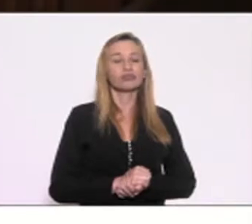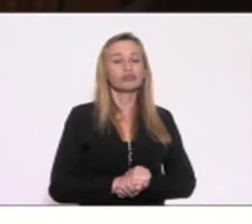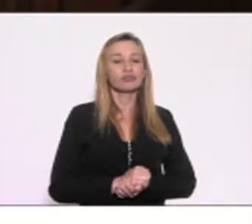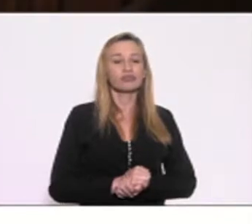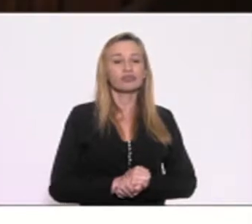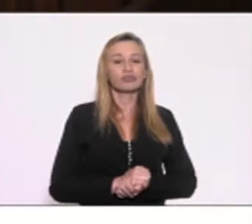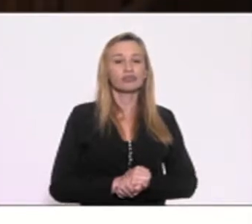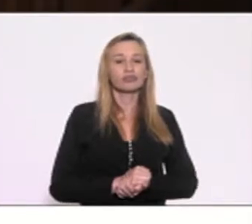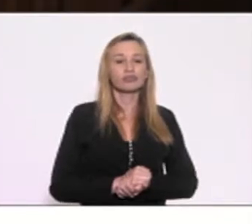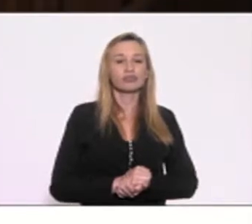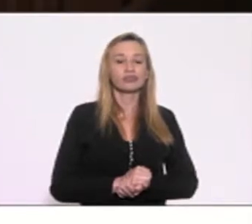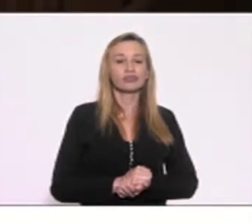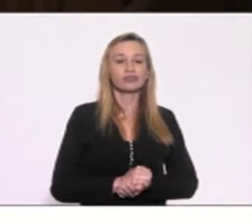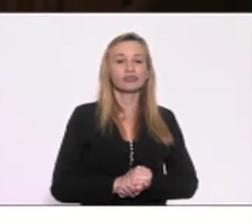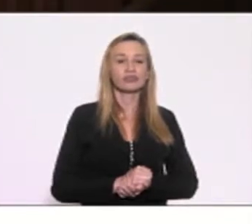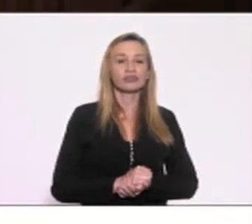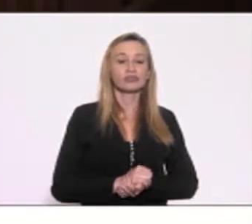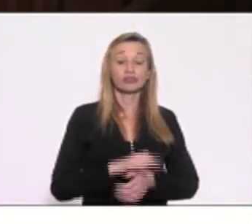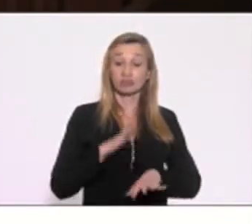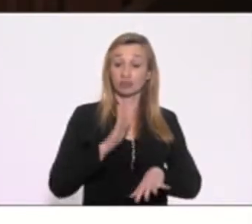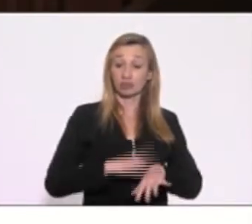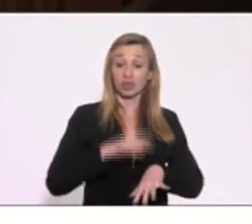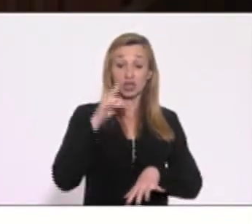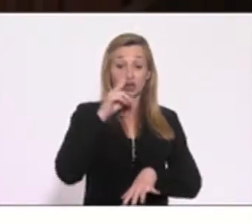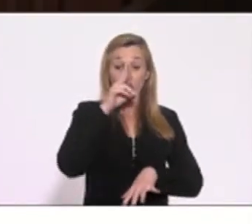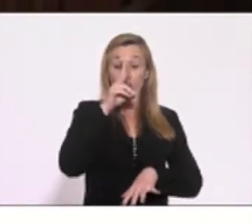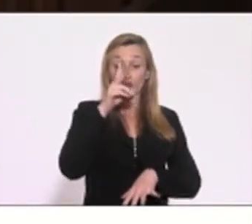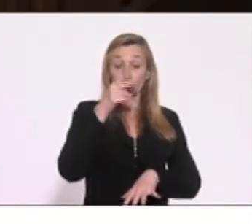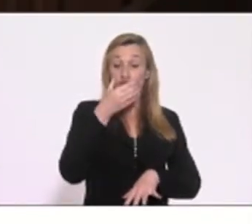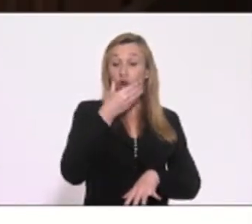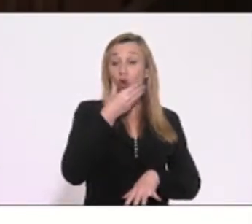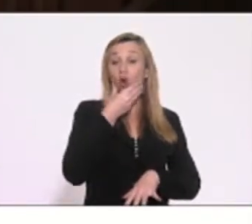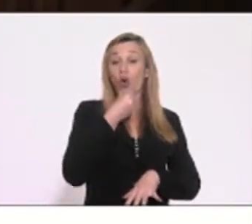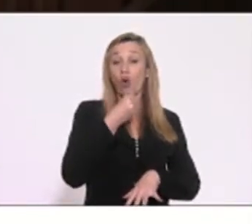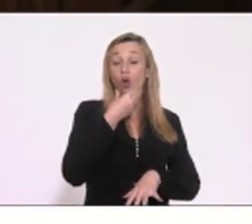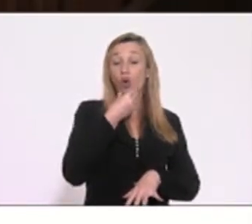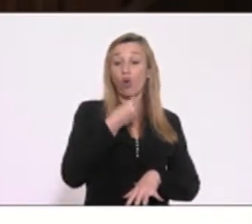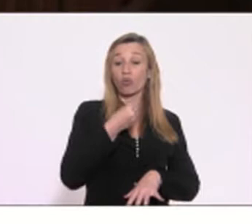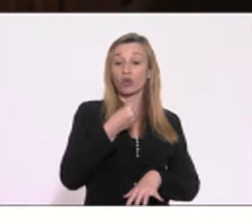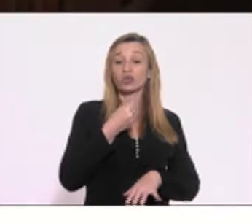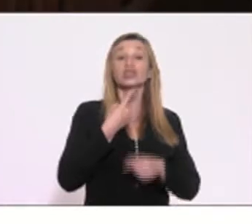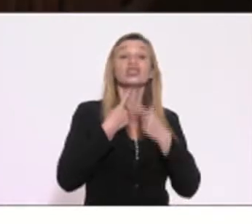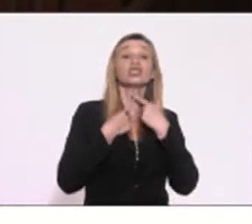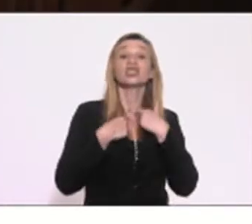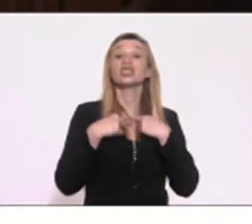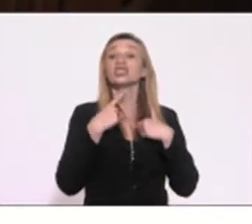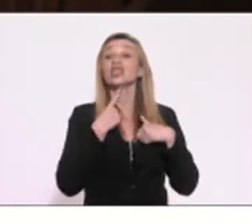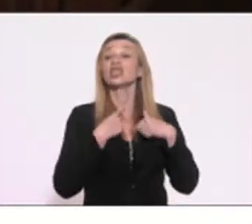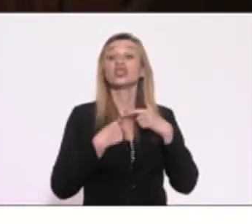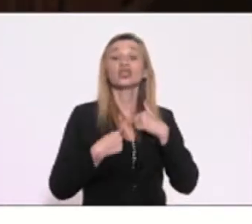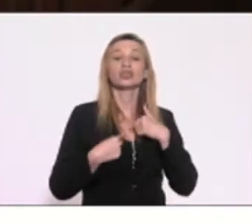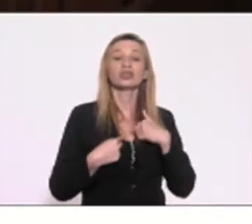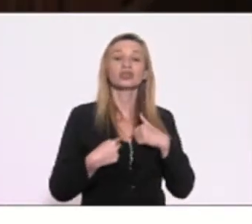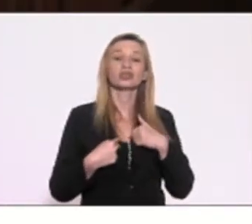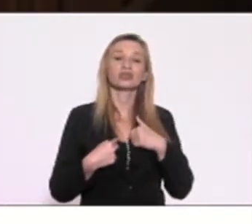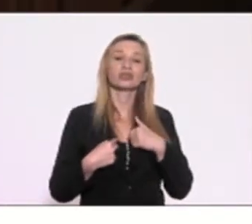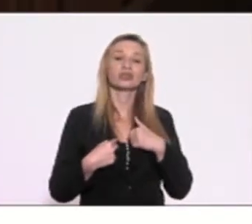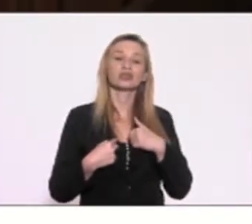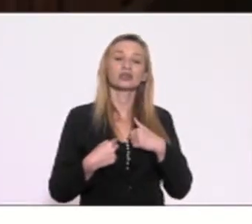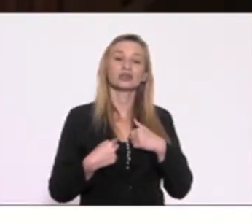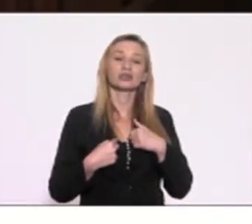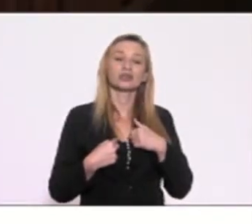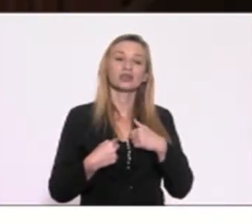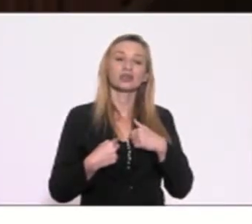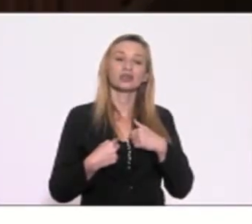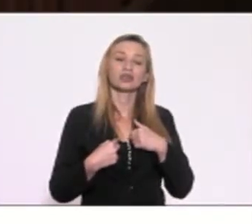o mais forte homem que deseja sepultar a Lava